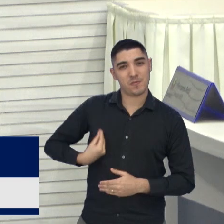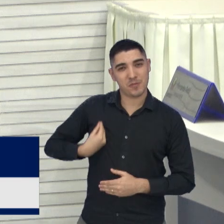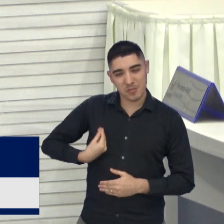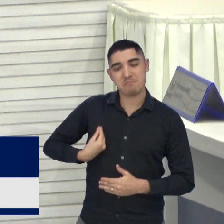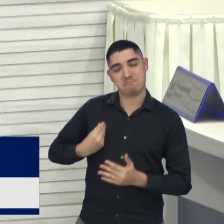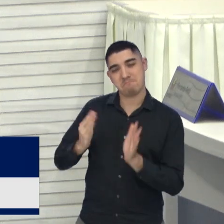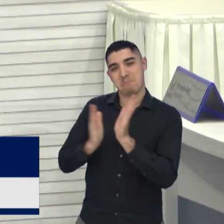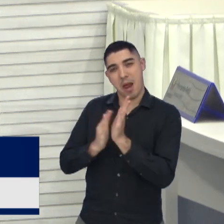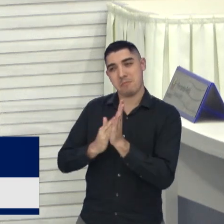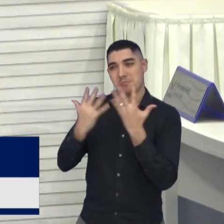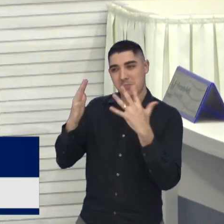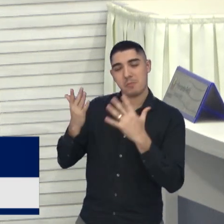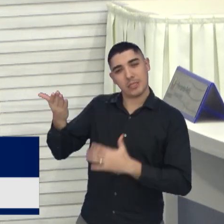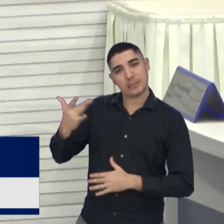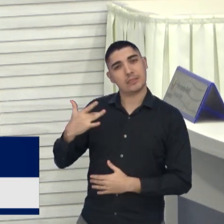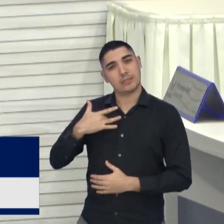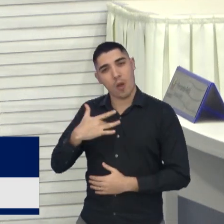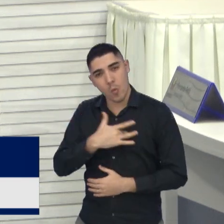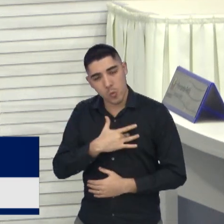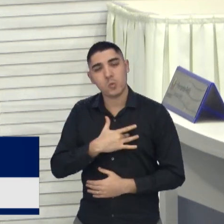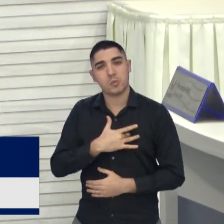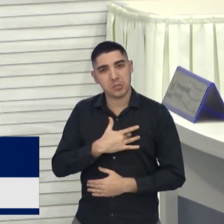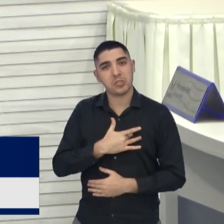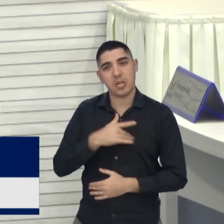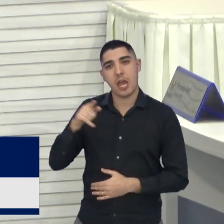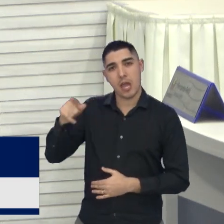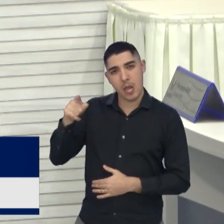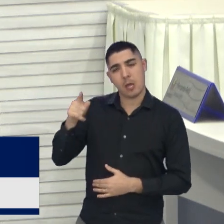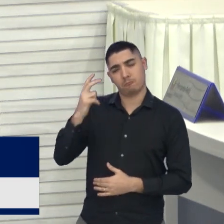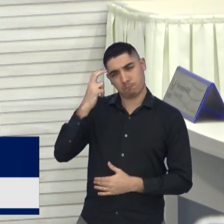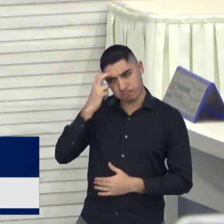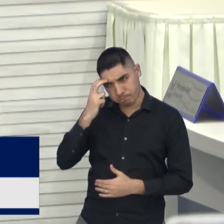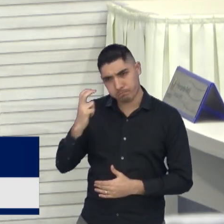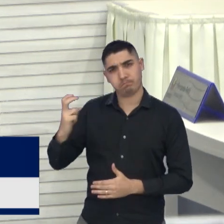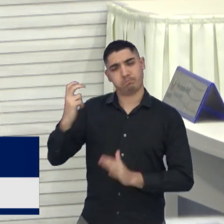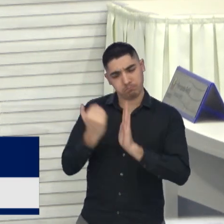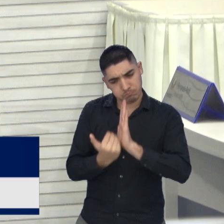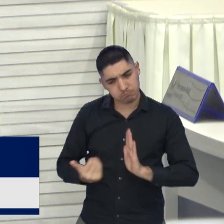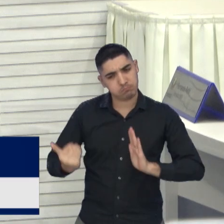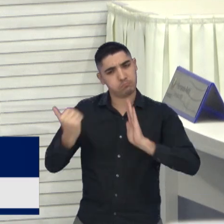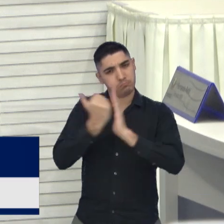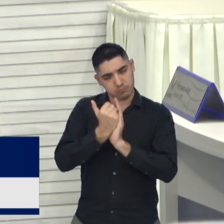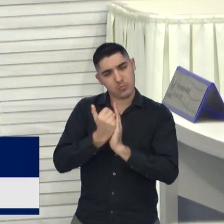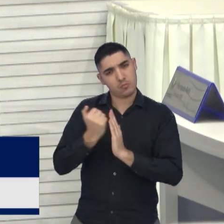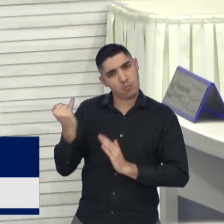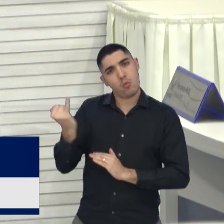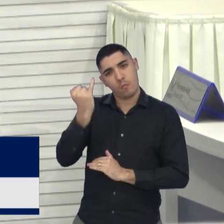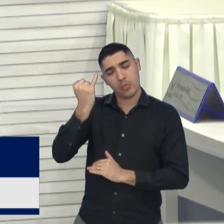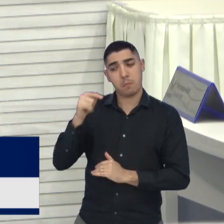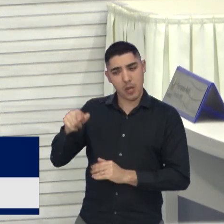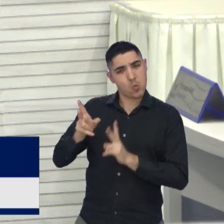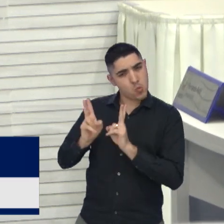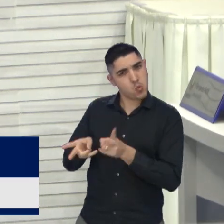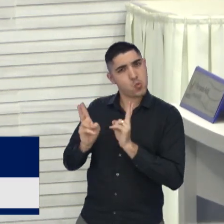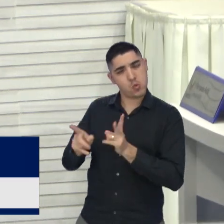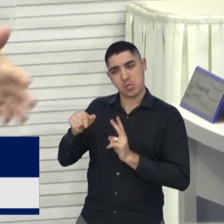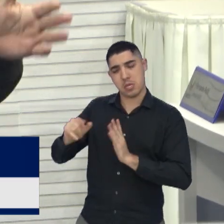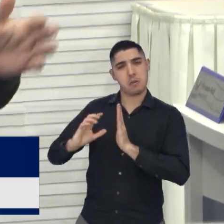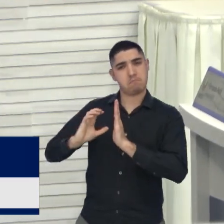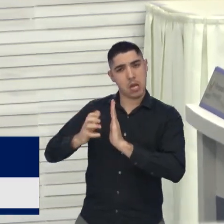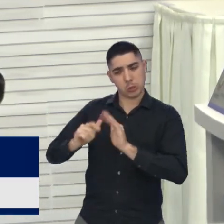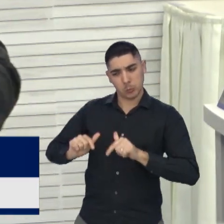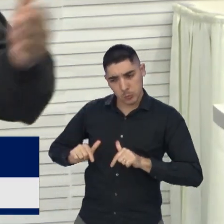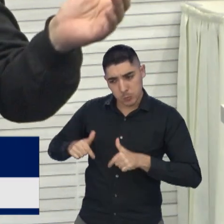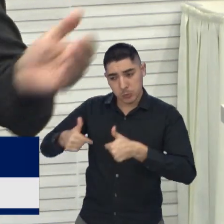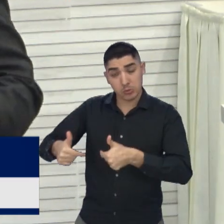que tenha muita saúde, muita sabedoria para conduzir esse partido importante, não só de